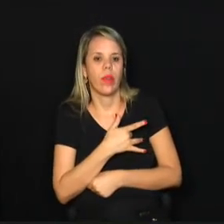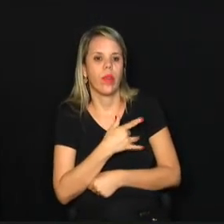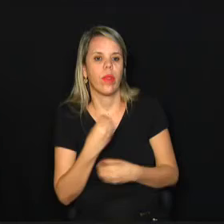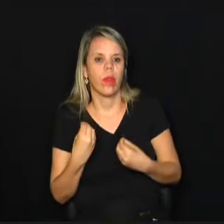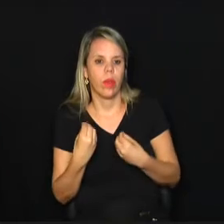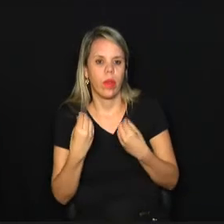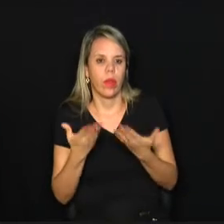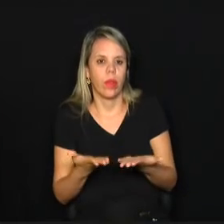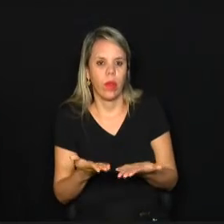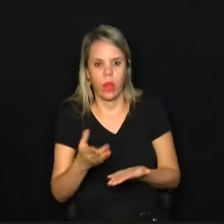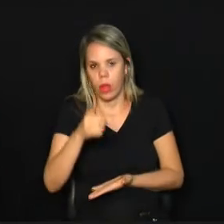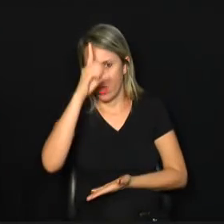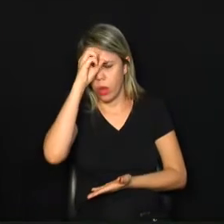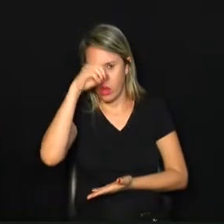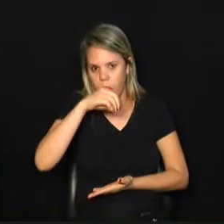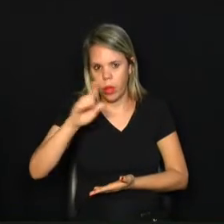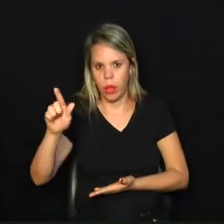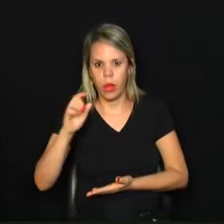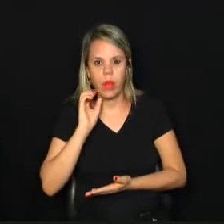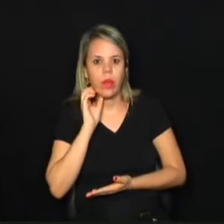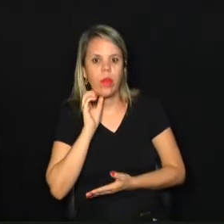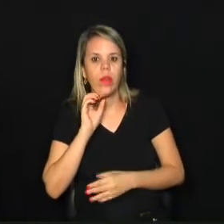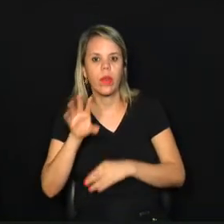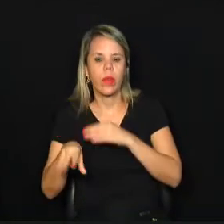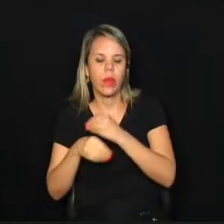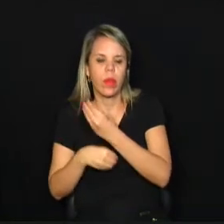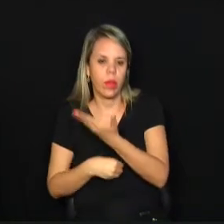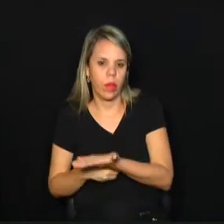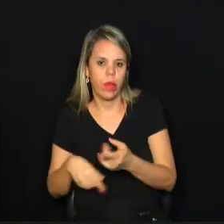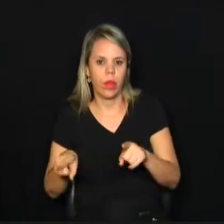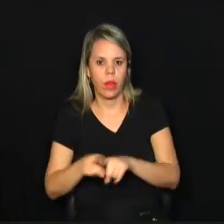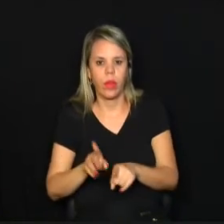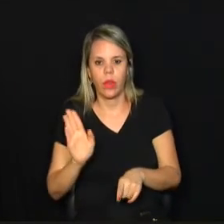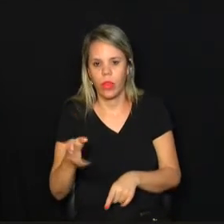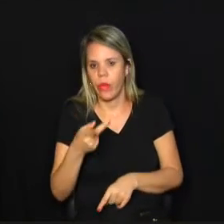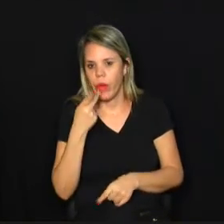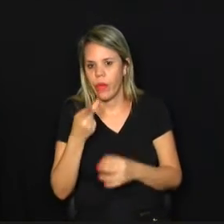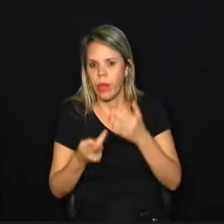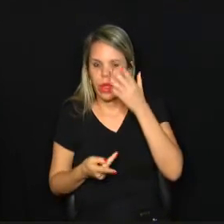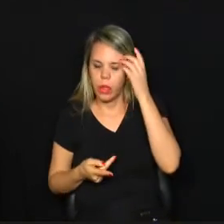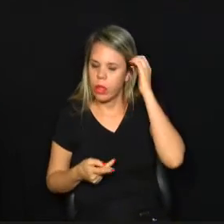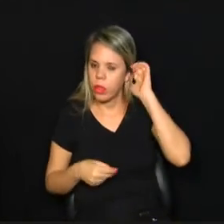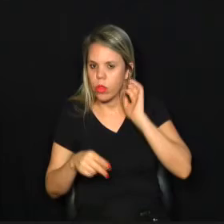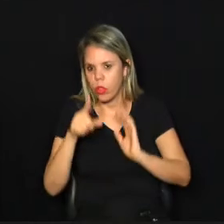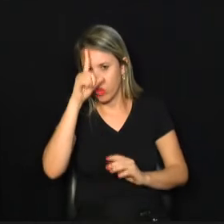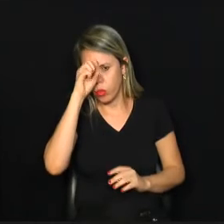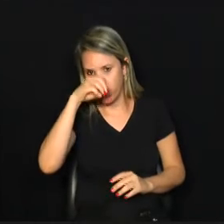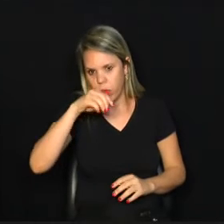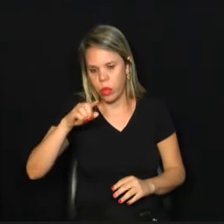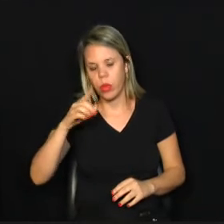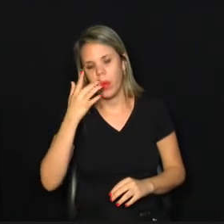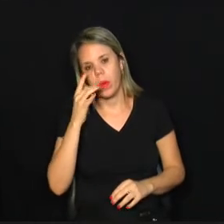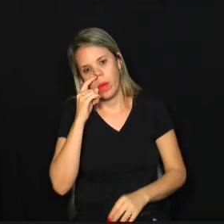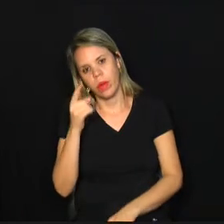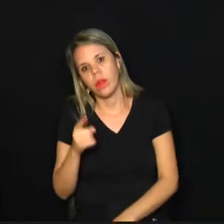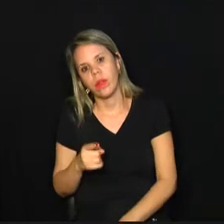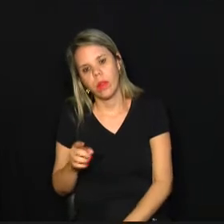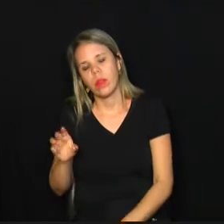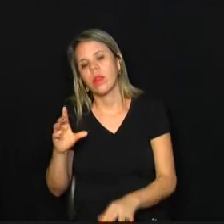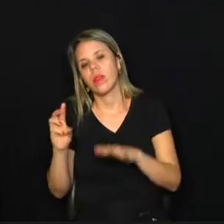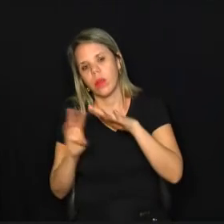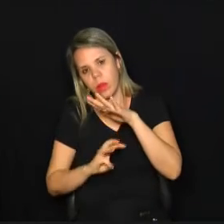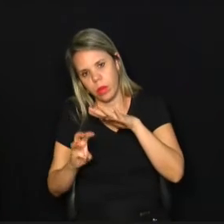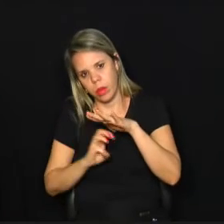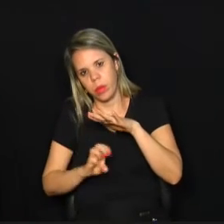cedidas à rede Mário Gatti. Agregado a isso, que também já foi dito, no Hospital Ouro Verde, nós temos empresas contratadas